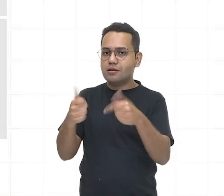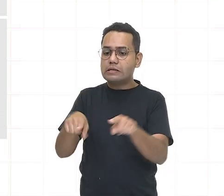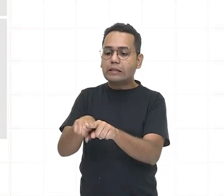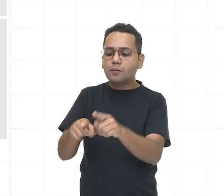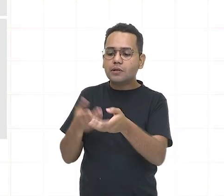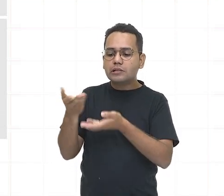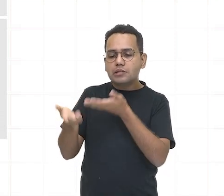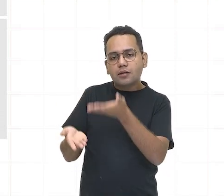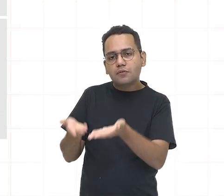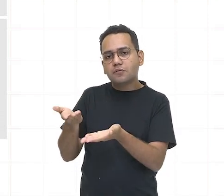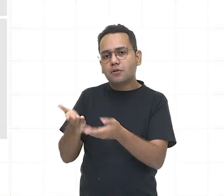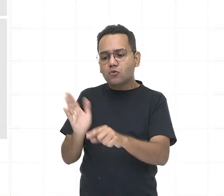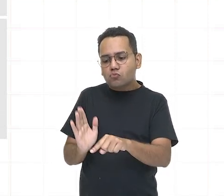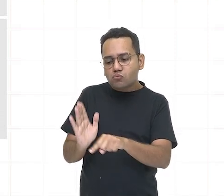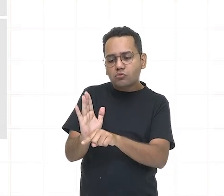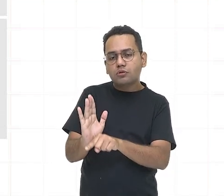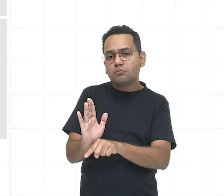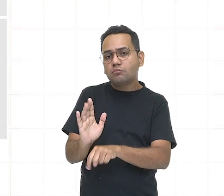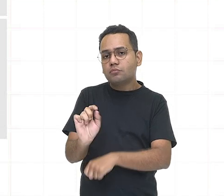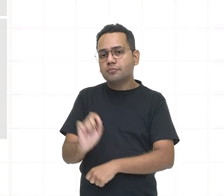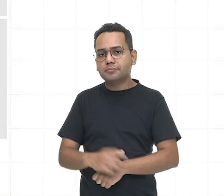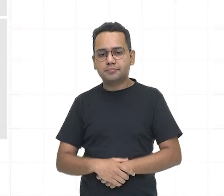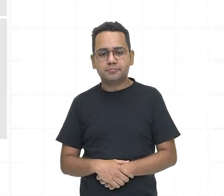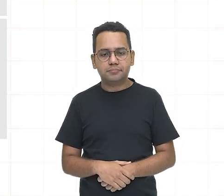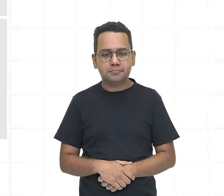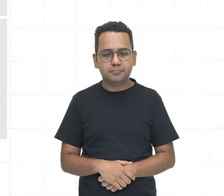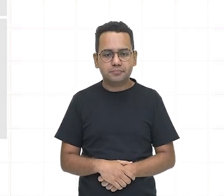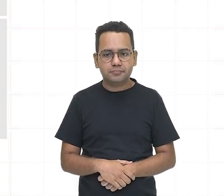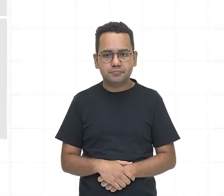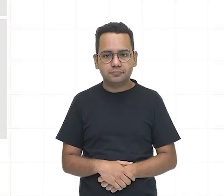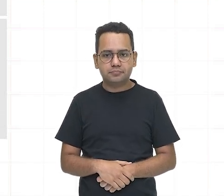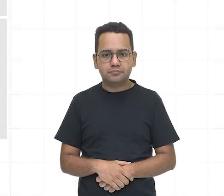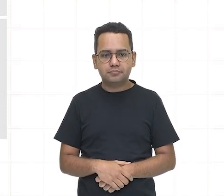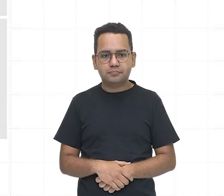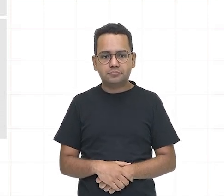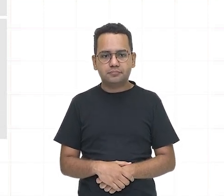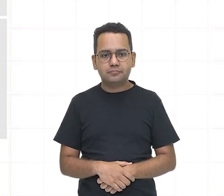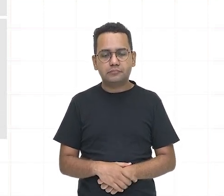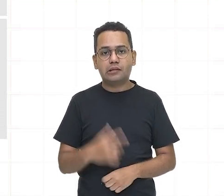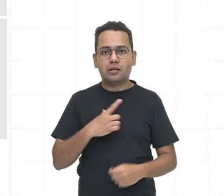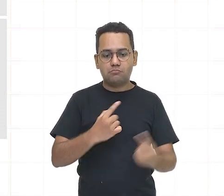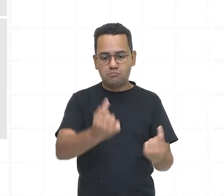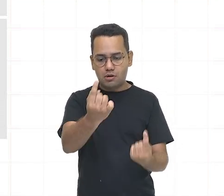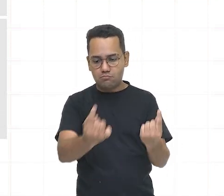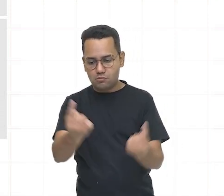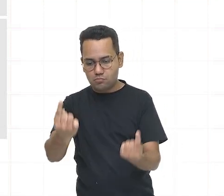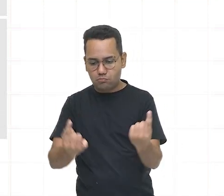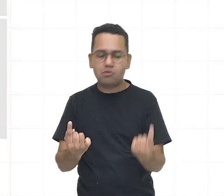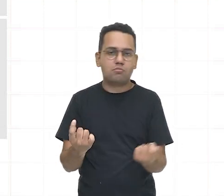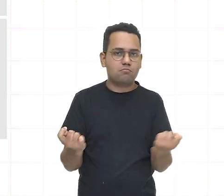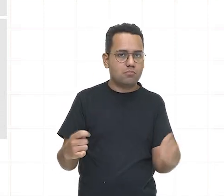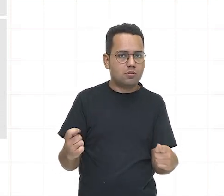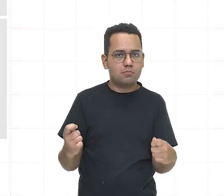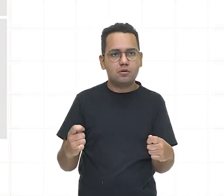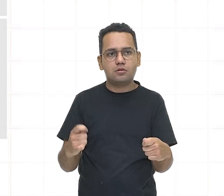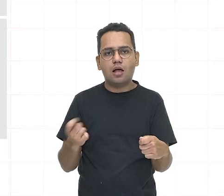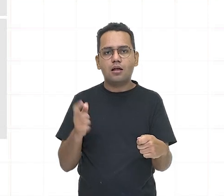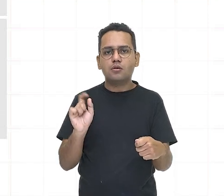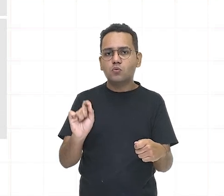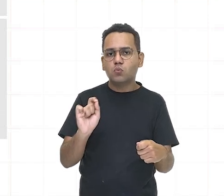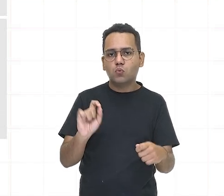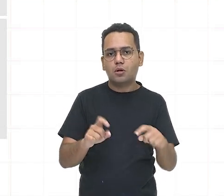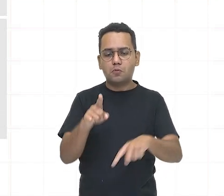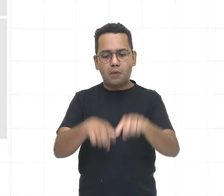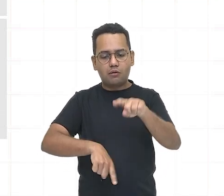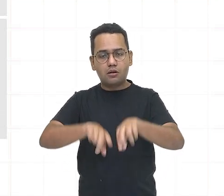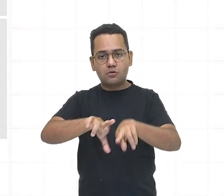serviços, ajudando no quê? Nesse processo aí de competição entre produtos, entre as indústrias. Mas, além disso,